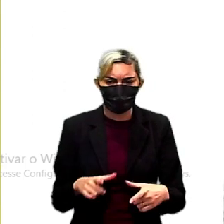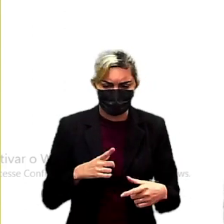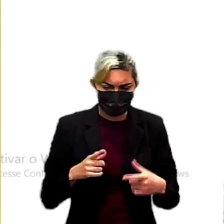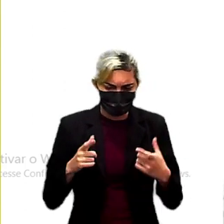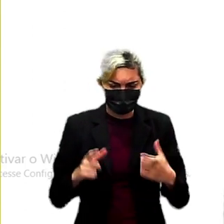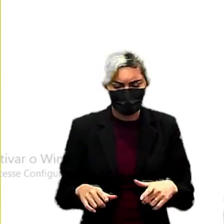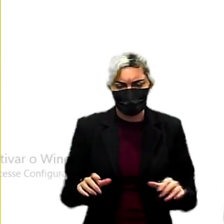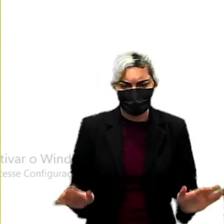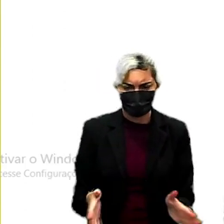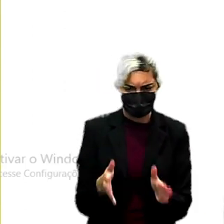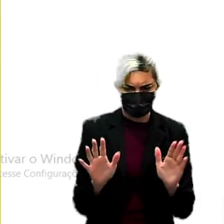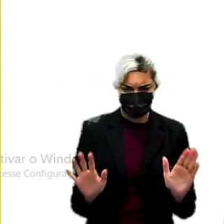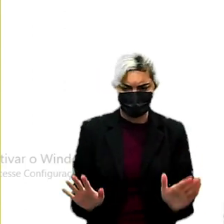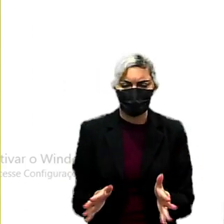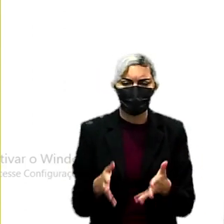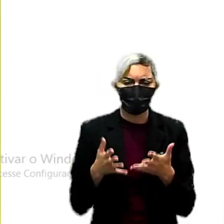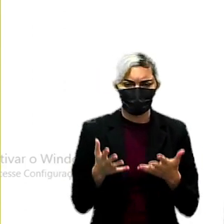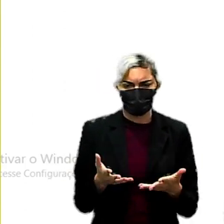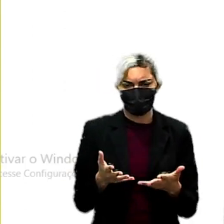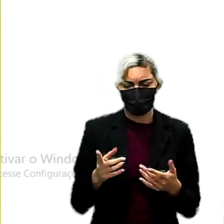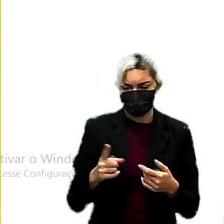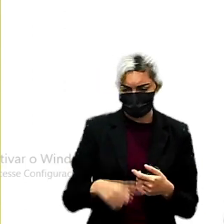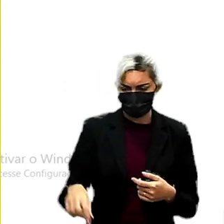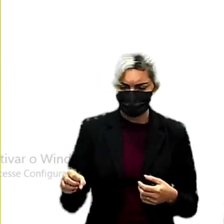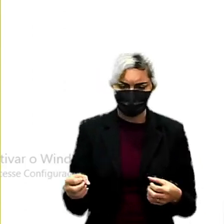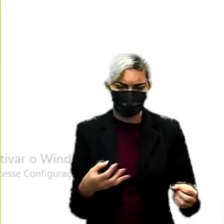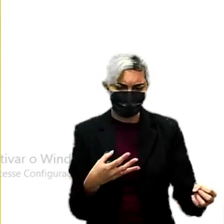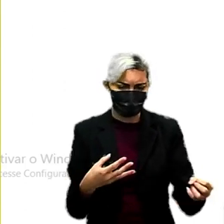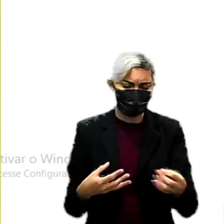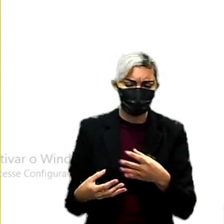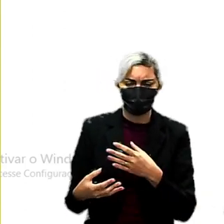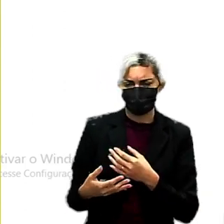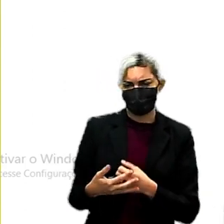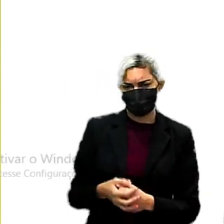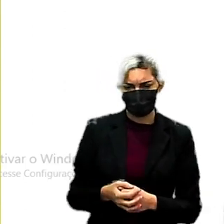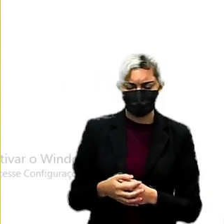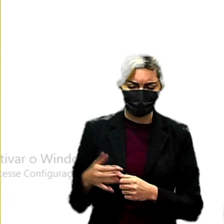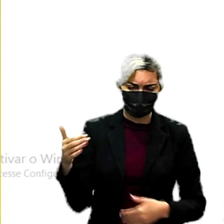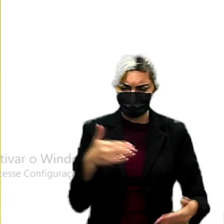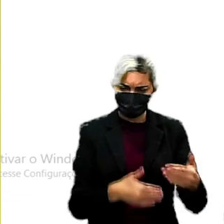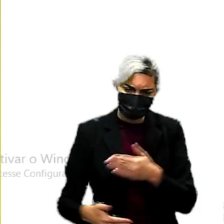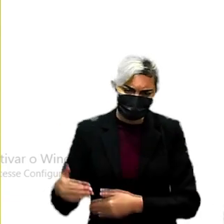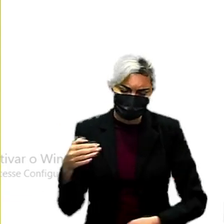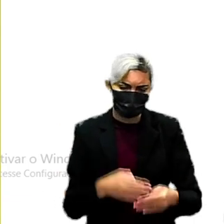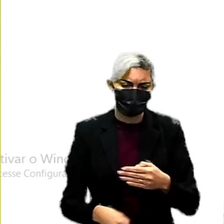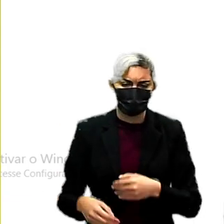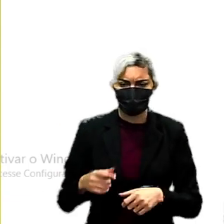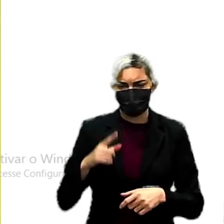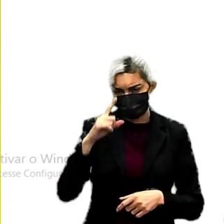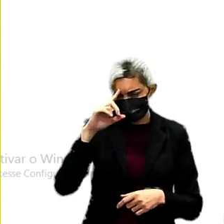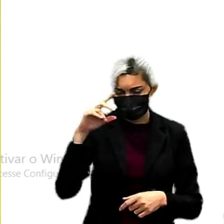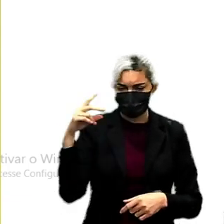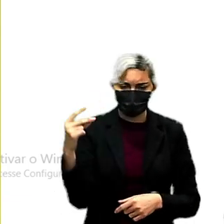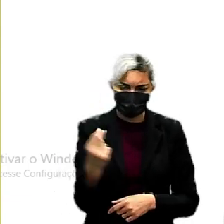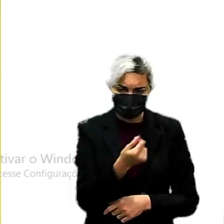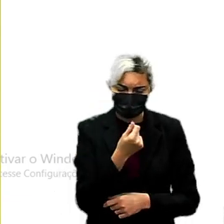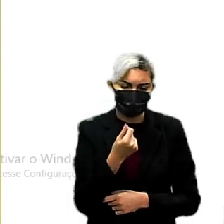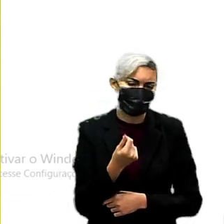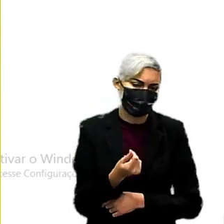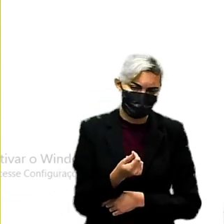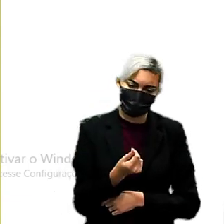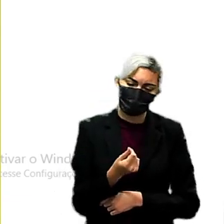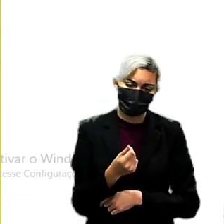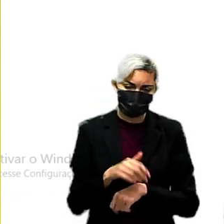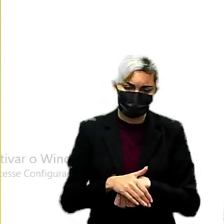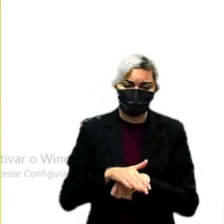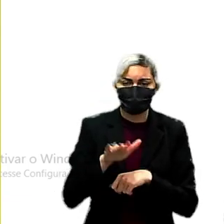ambiente favorável, né, a novos horizontes, mais participativos, mais criativos, né,